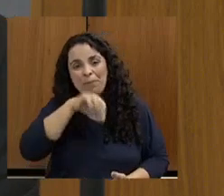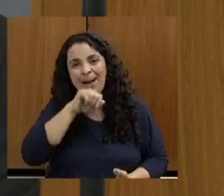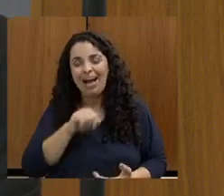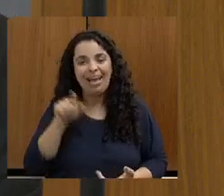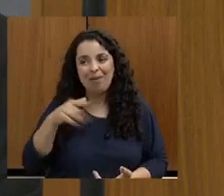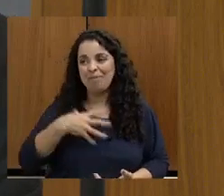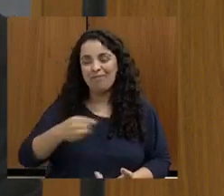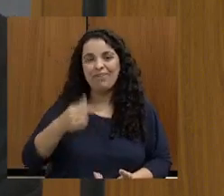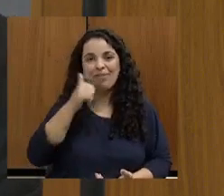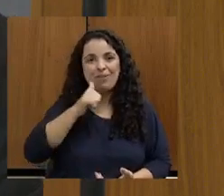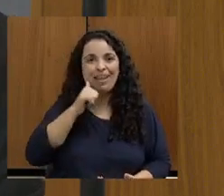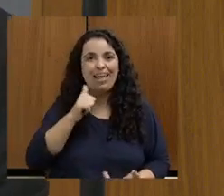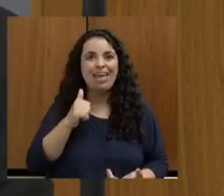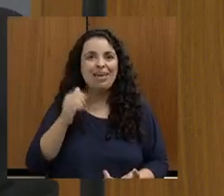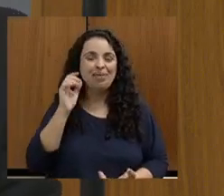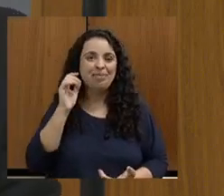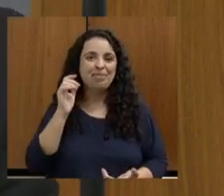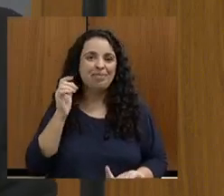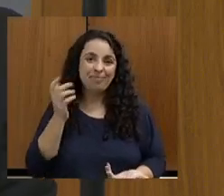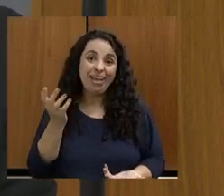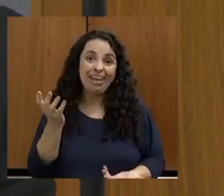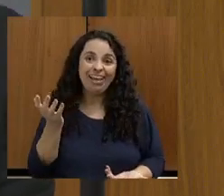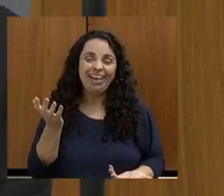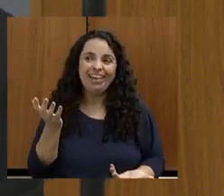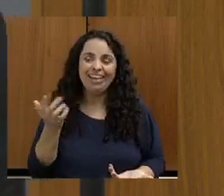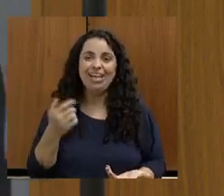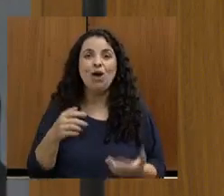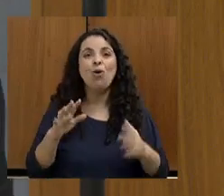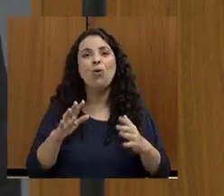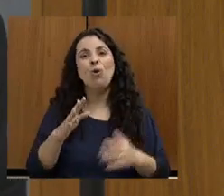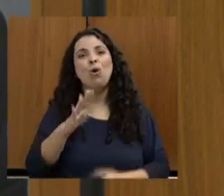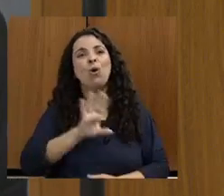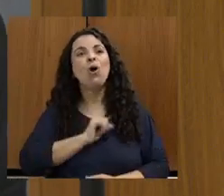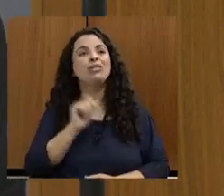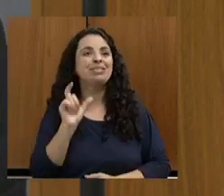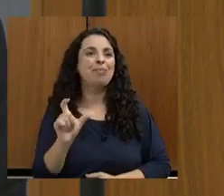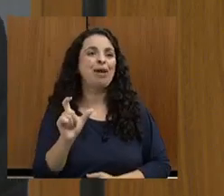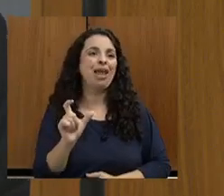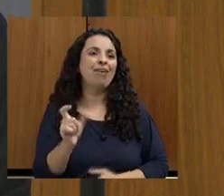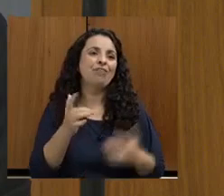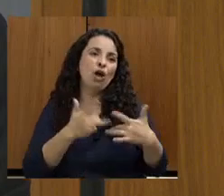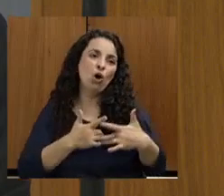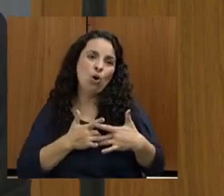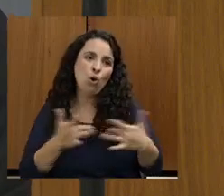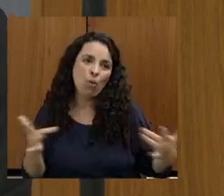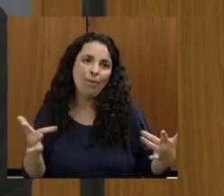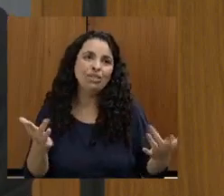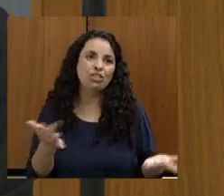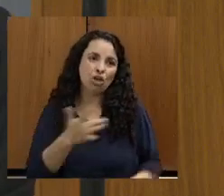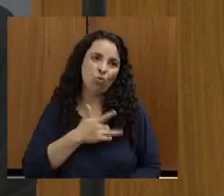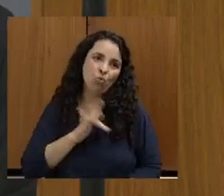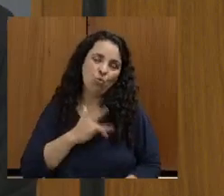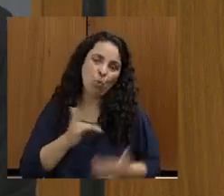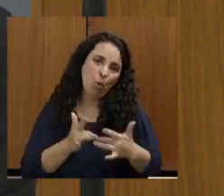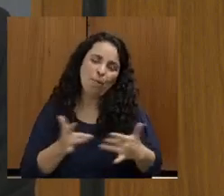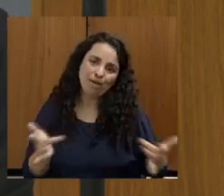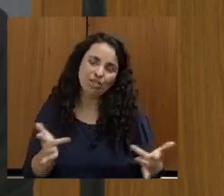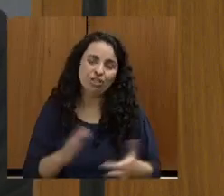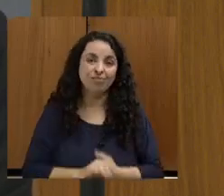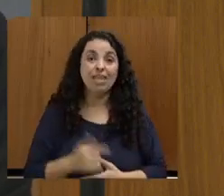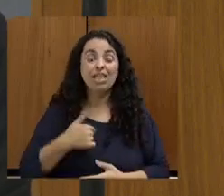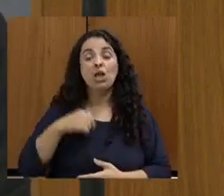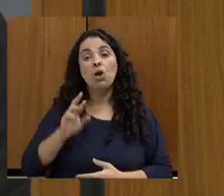palavra compaixão, compaixão. E, assim, eu represento um sindicato, eu trabalho em